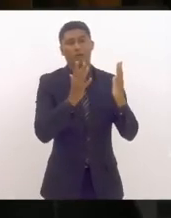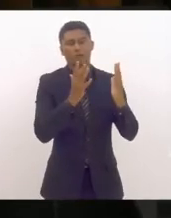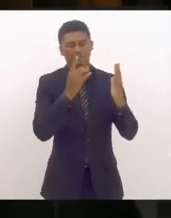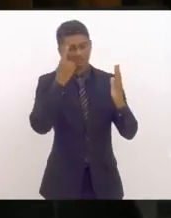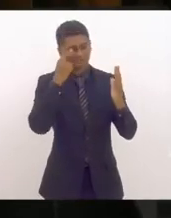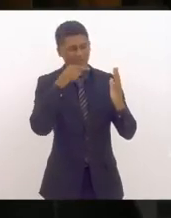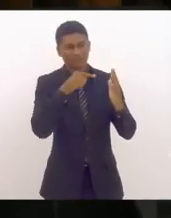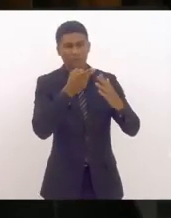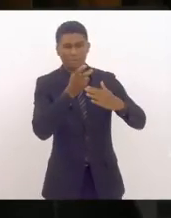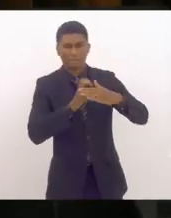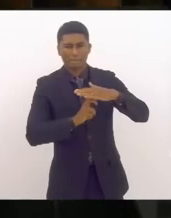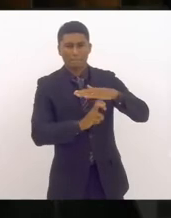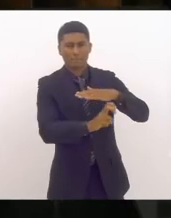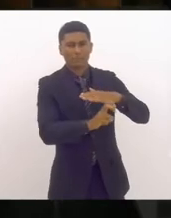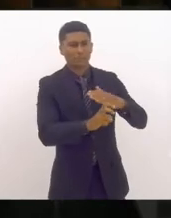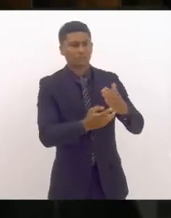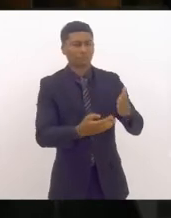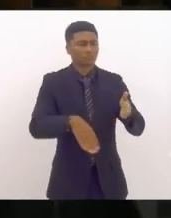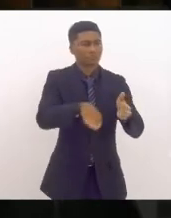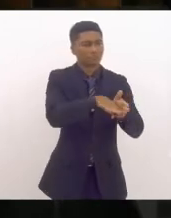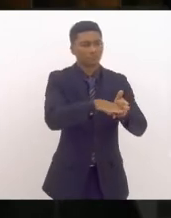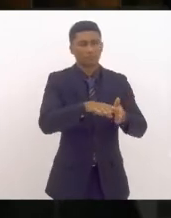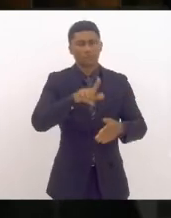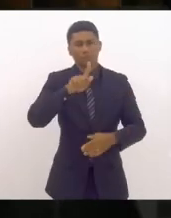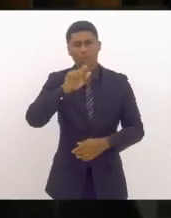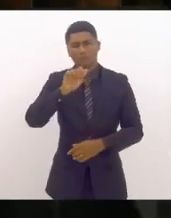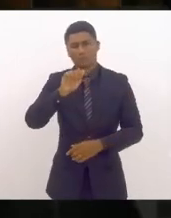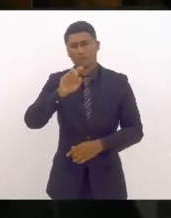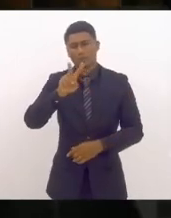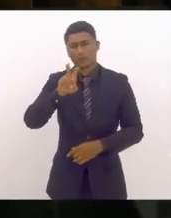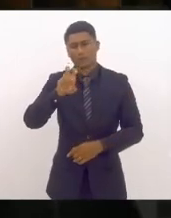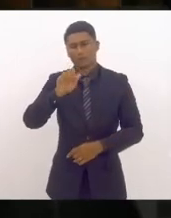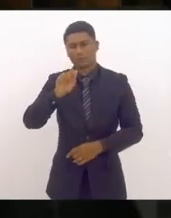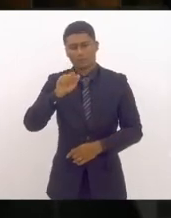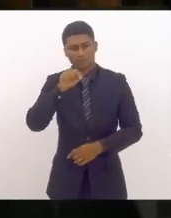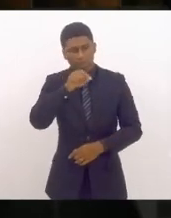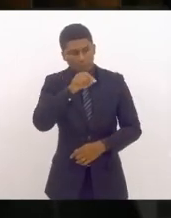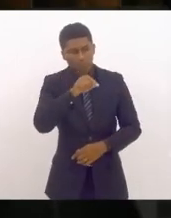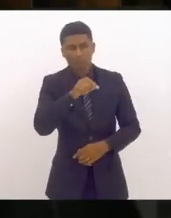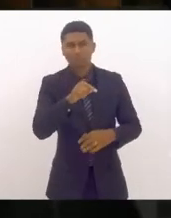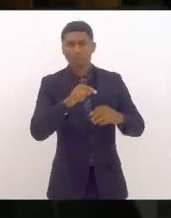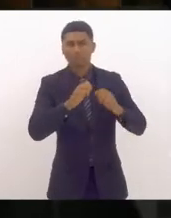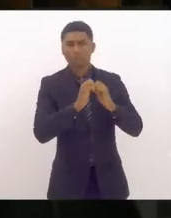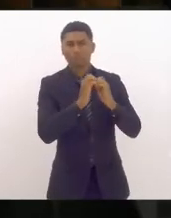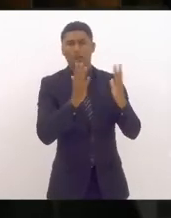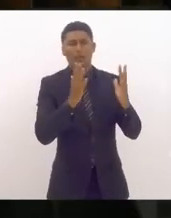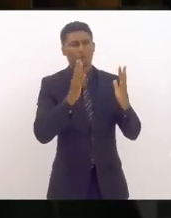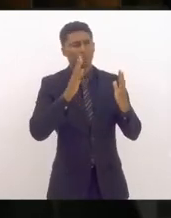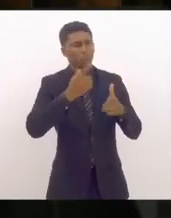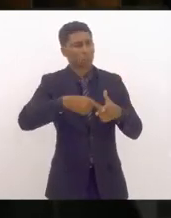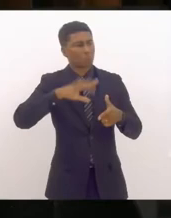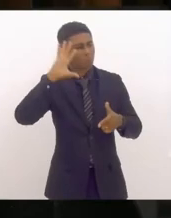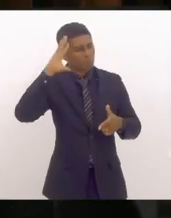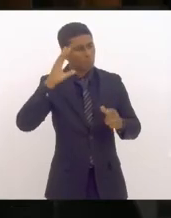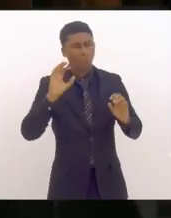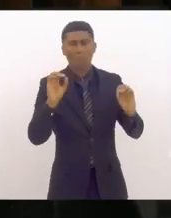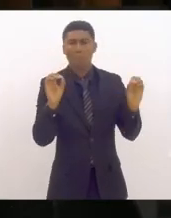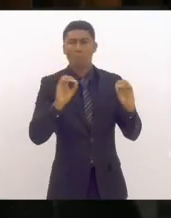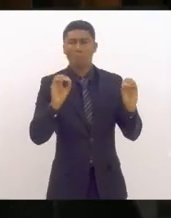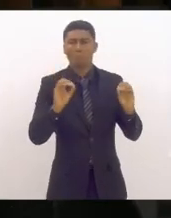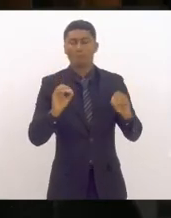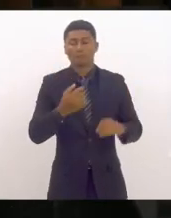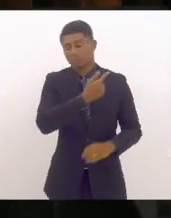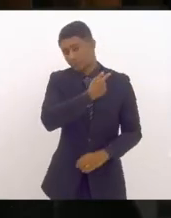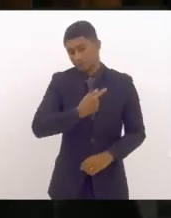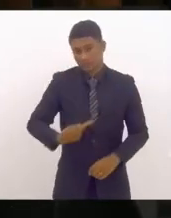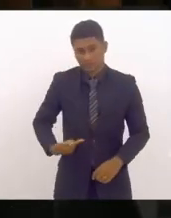à futura estação do metrô na Gávea. E o governador, dizia eu